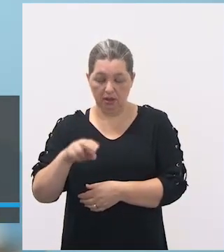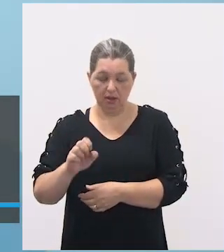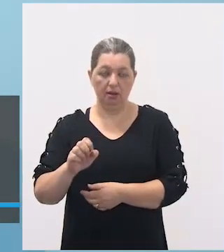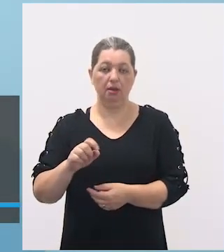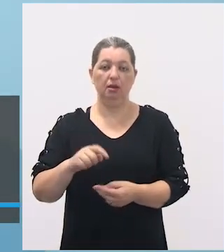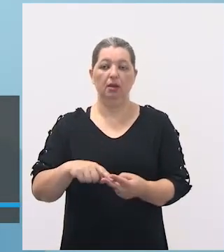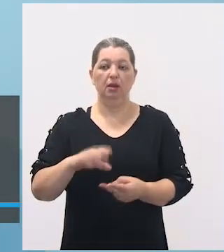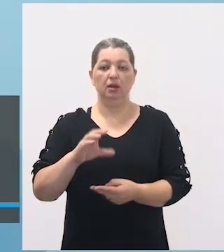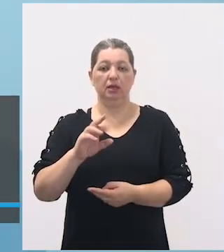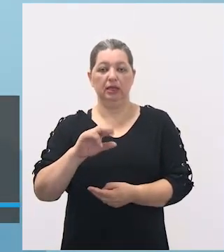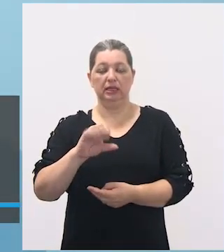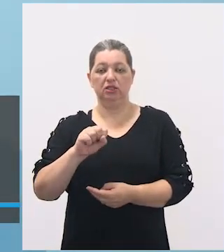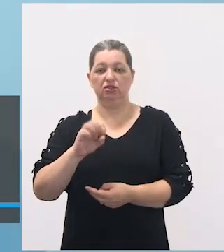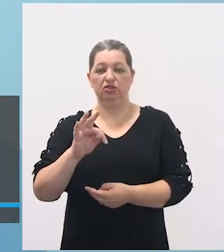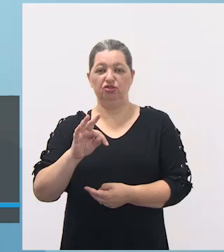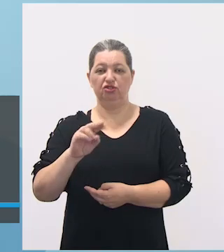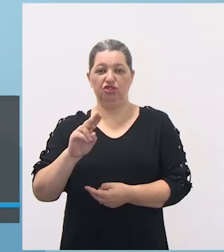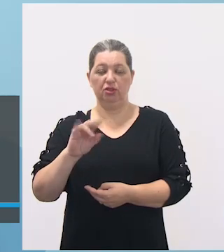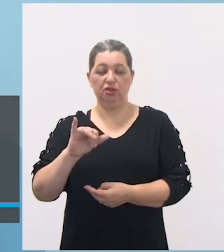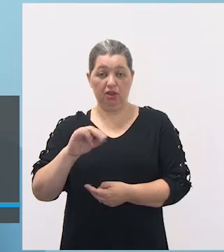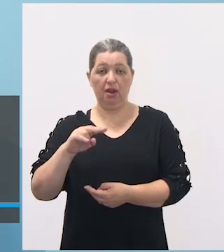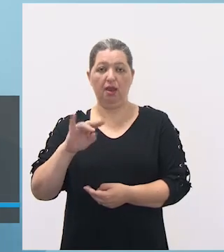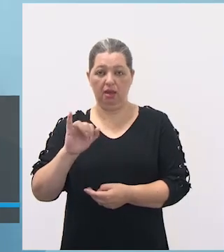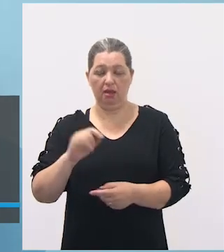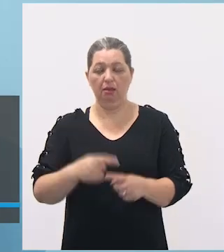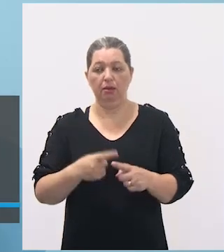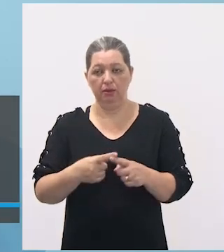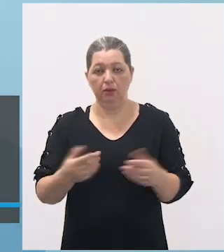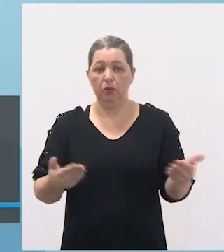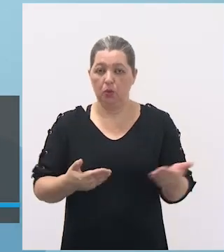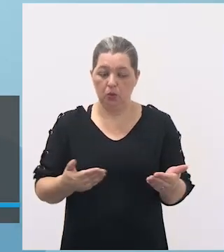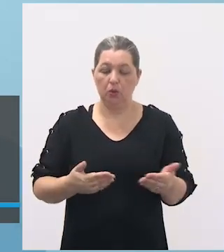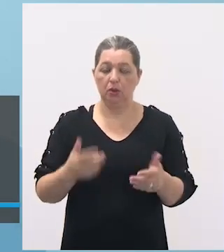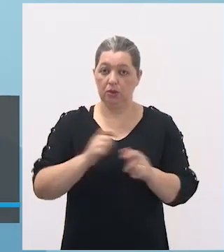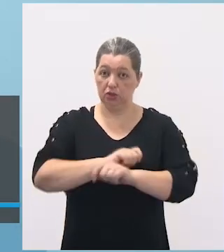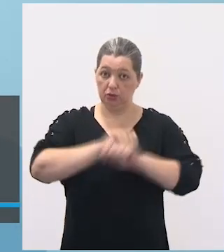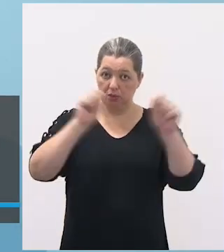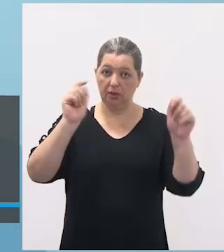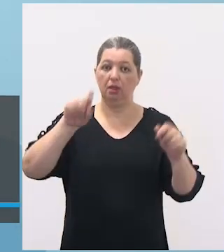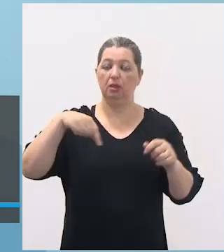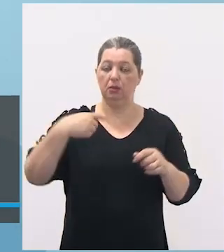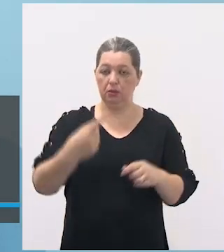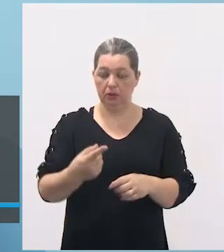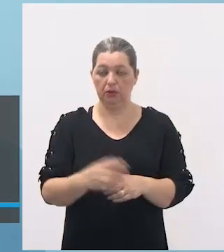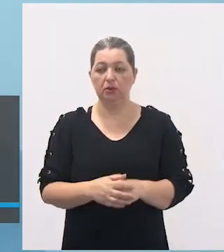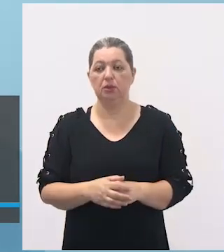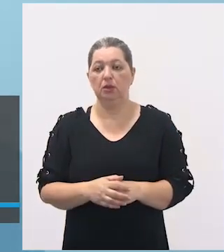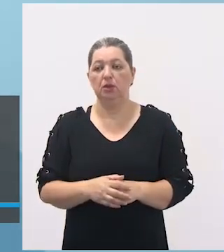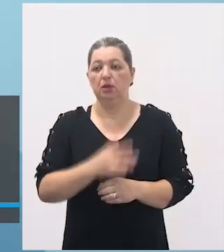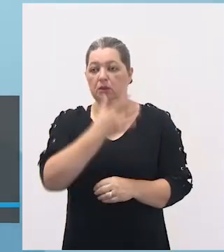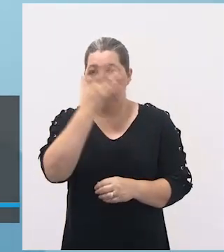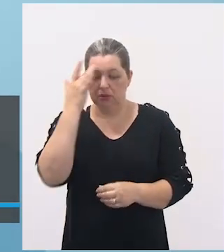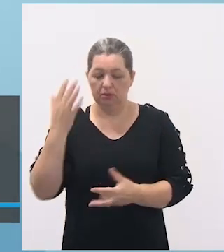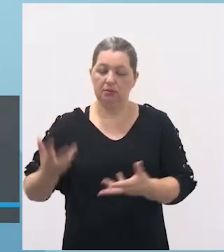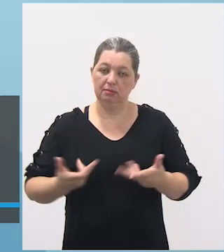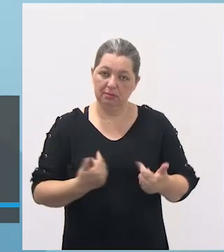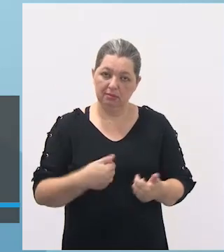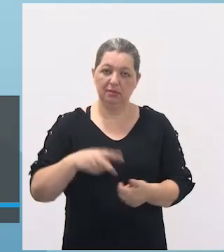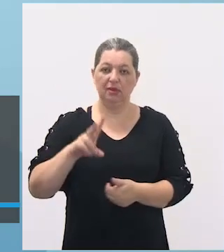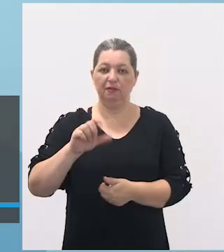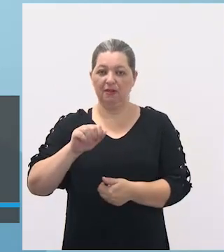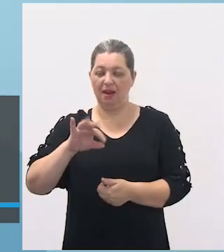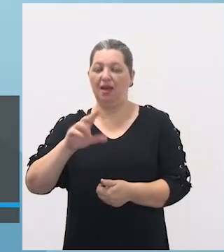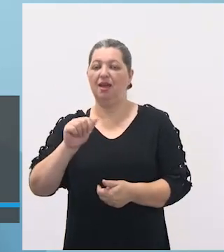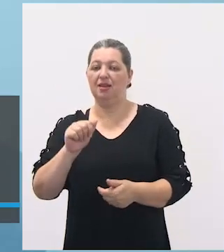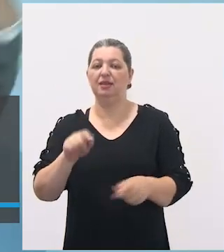vão agora conduzir um pouquinho da parte da manhã e depois com o restante dos nossos convidados. Tem Valéria Mui também para conversar